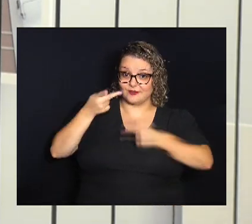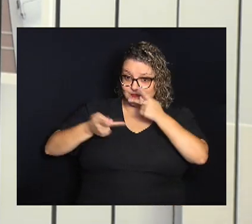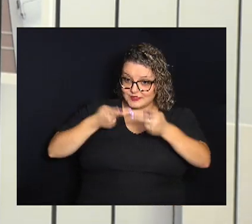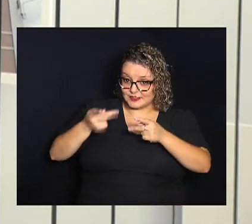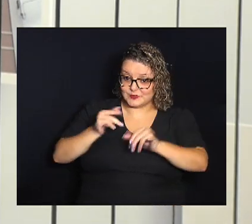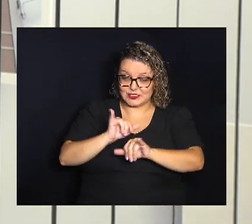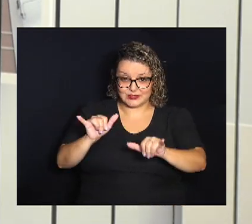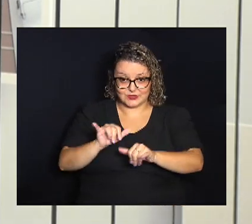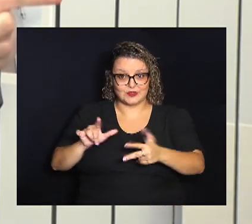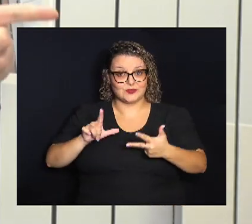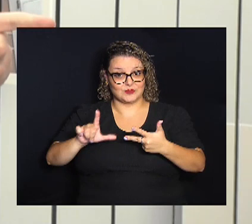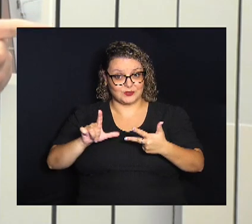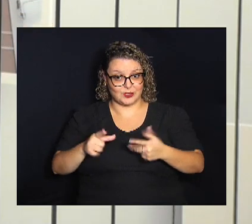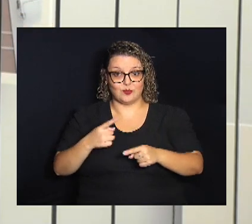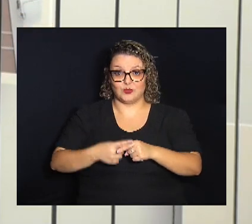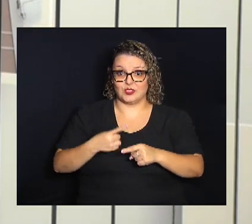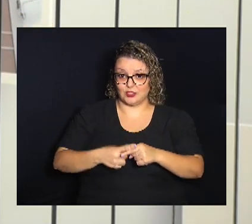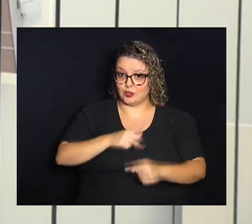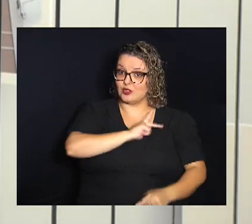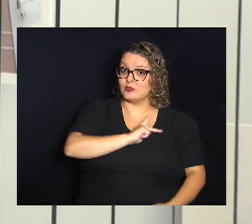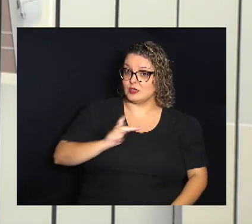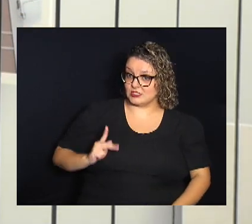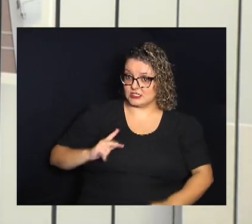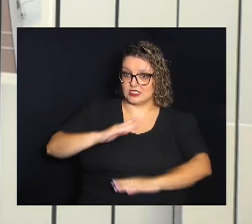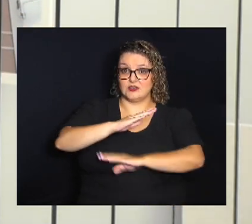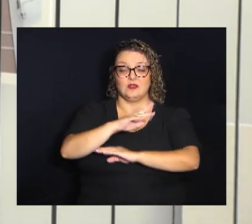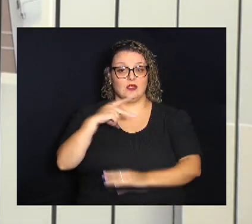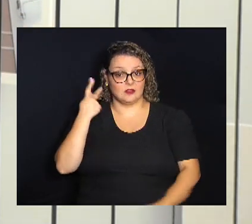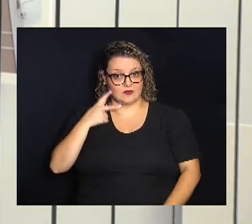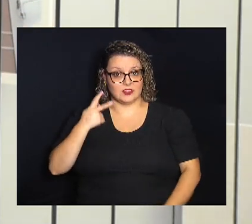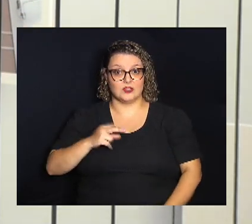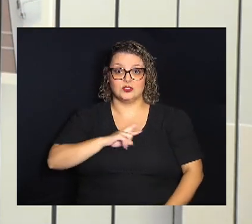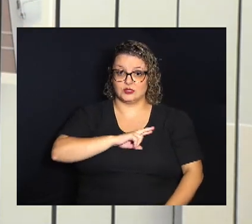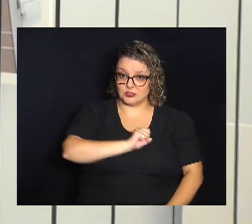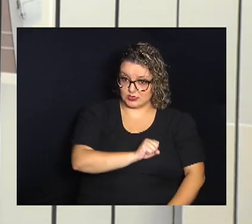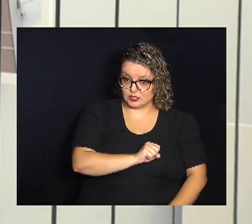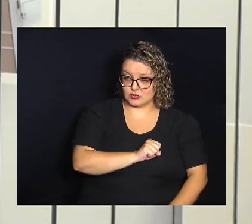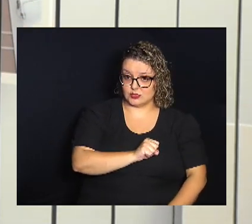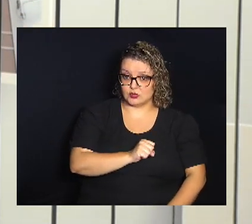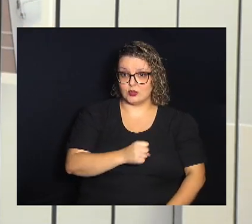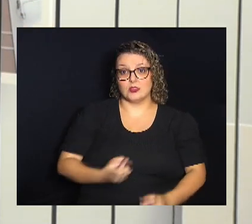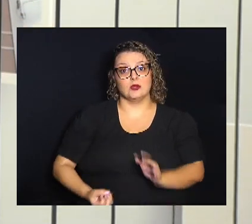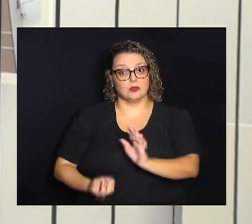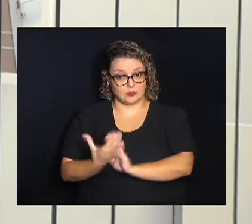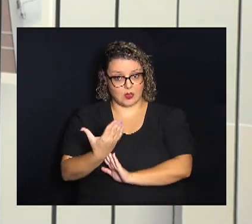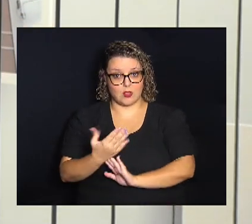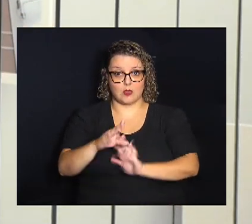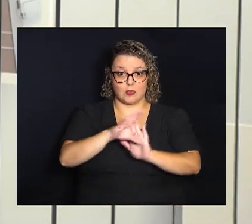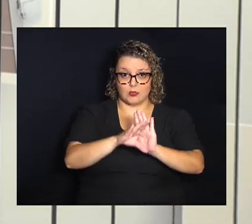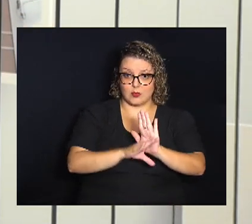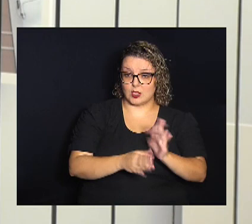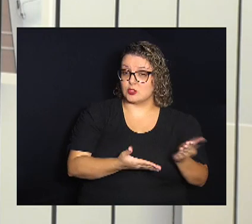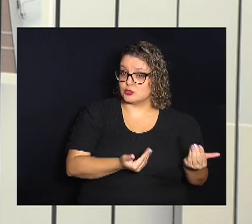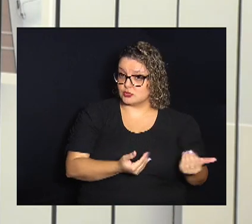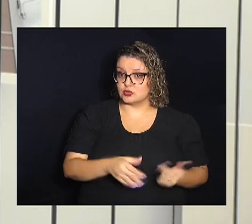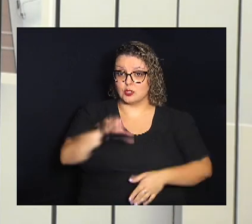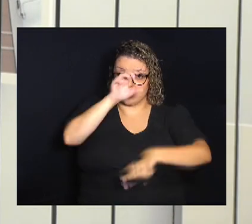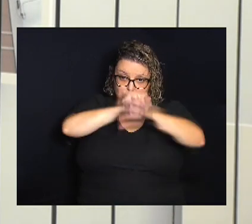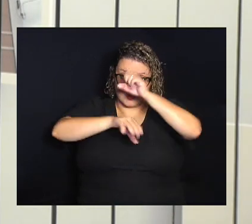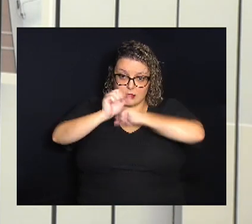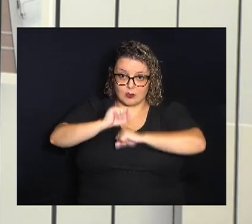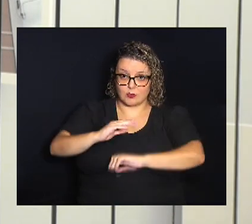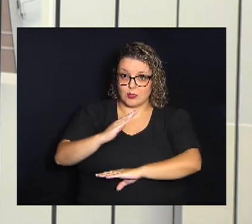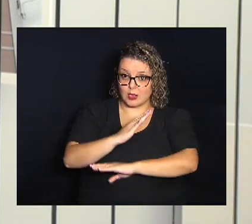do Legislativo, porque o presidente da Câmara, vereador Luiz Rossini, instituiu o programa Jovem Aprendiz Câmara